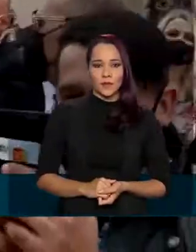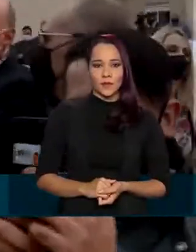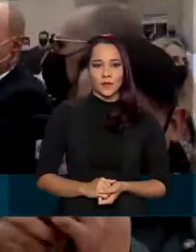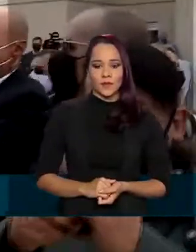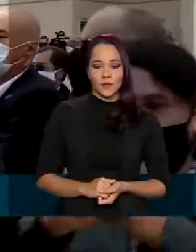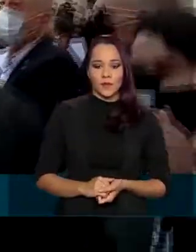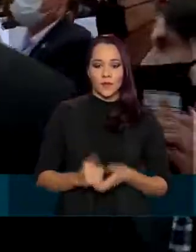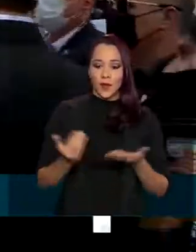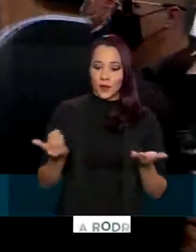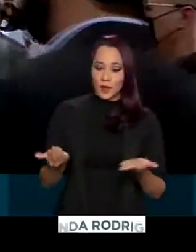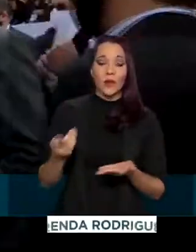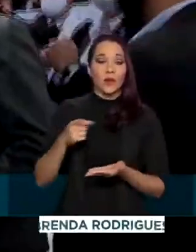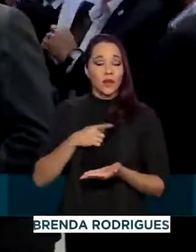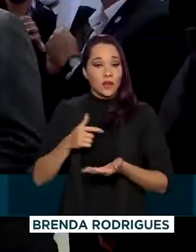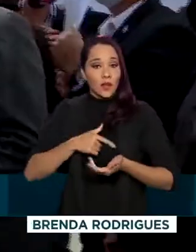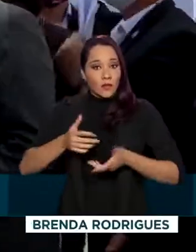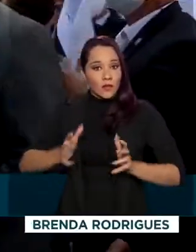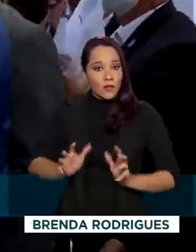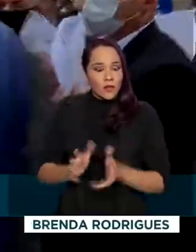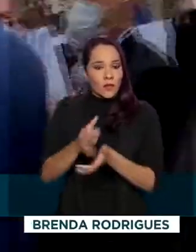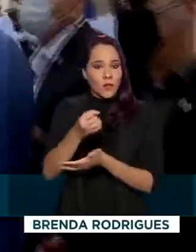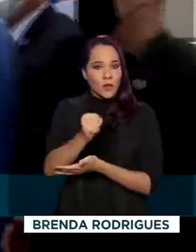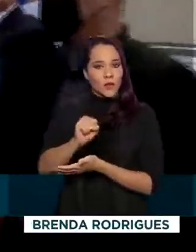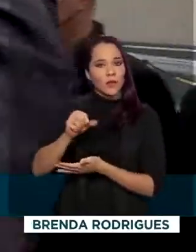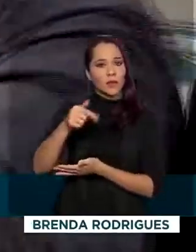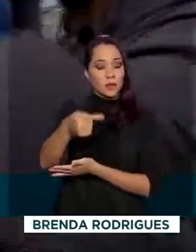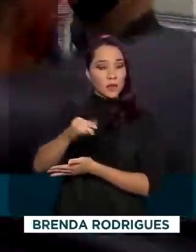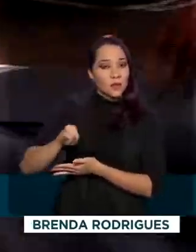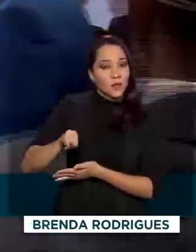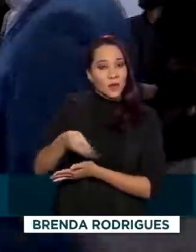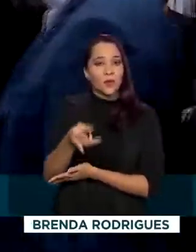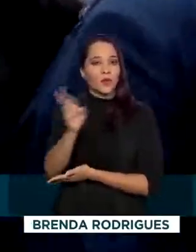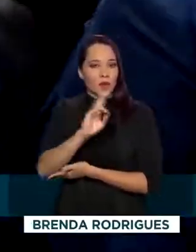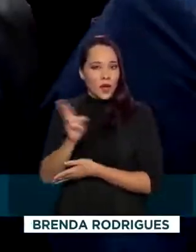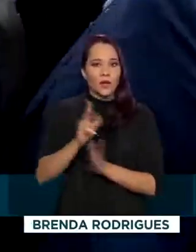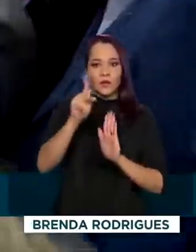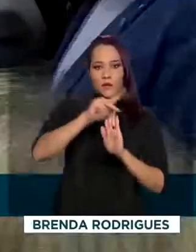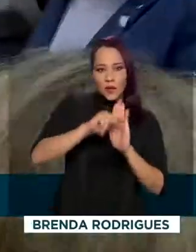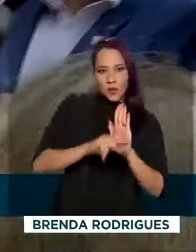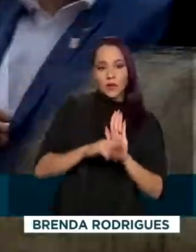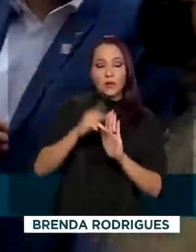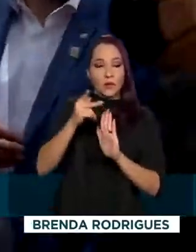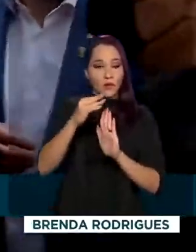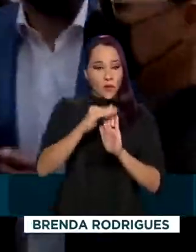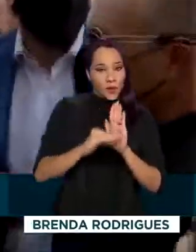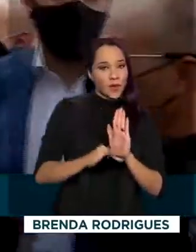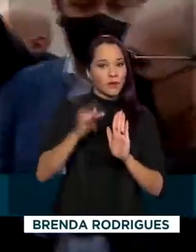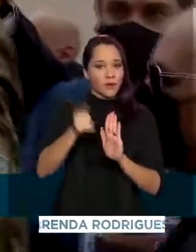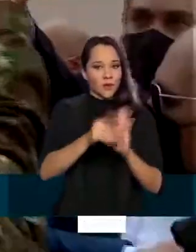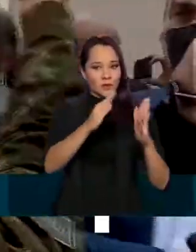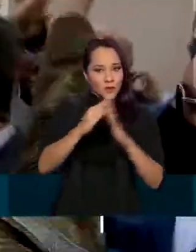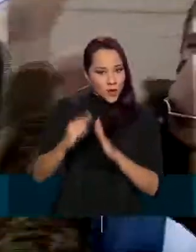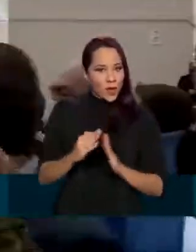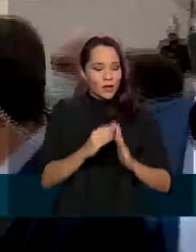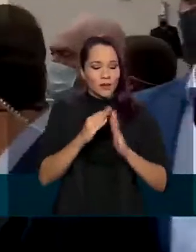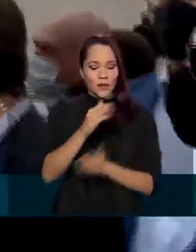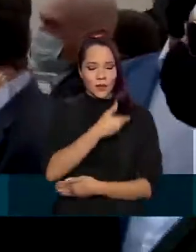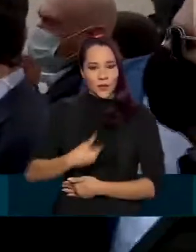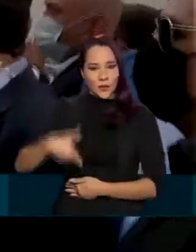Obra que contou com um investimento de 87 milhões de reais do Programa de Habitação Popular do Governo Federal.